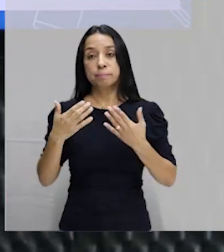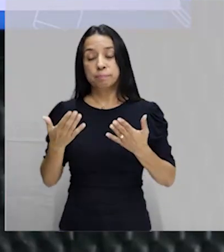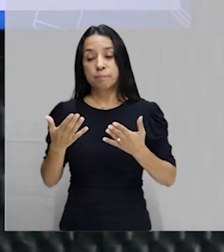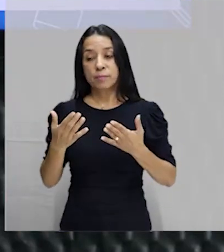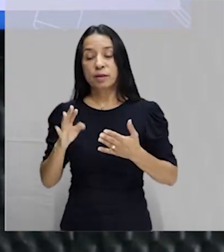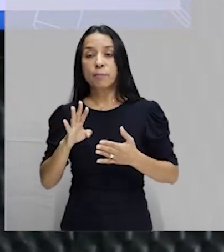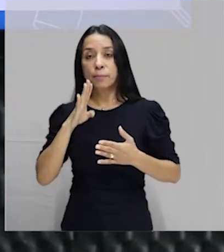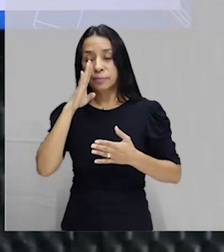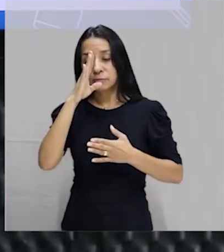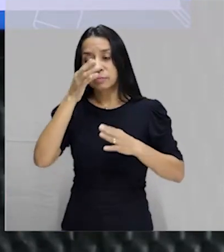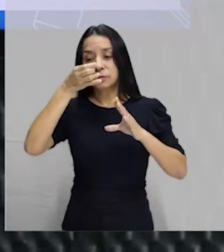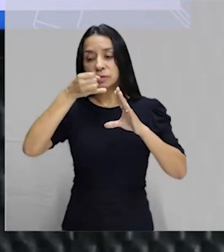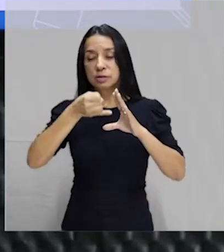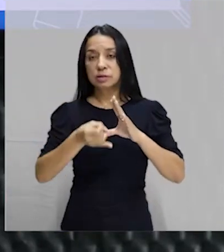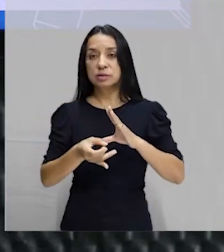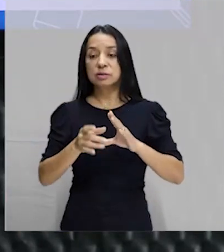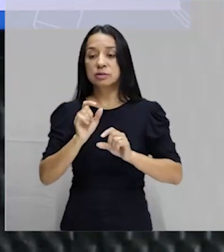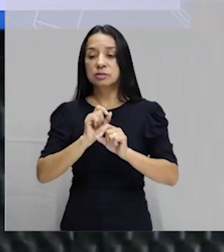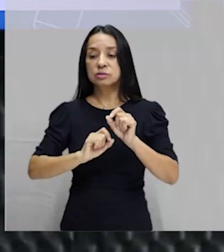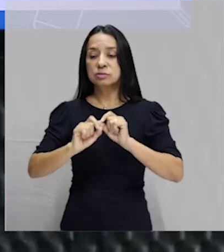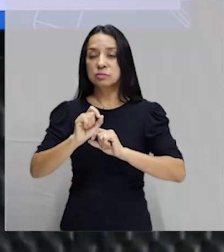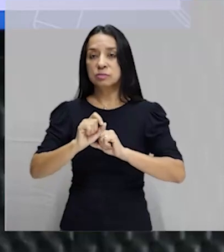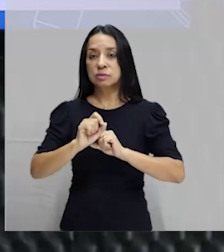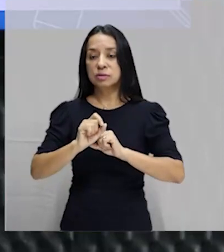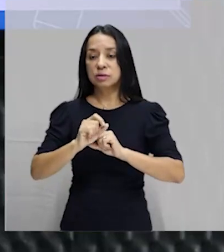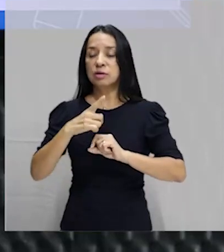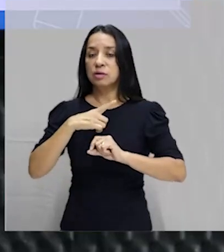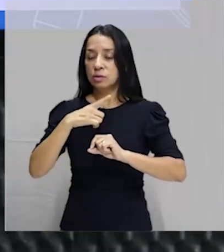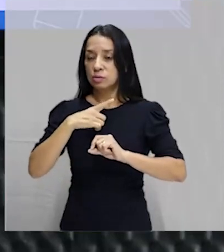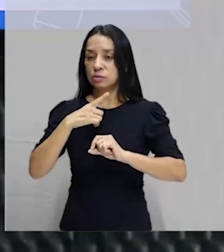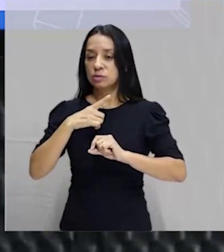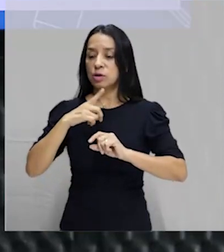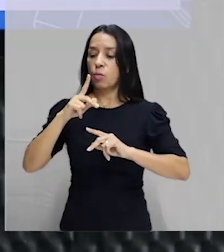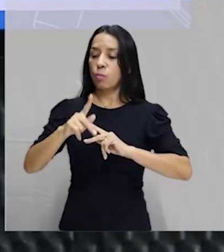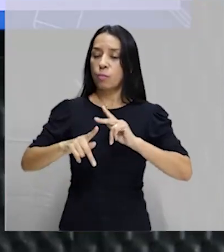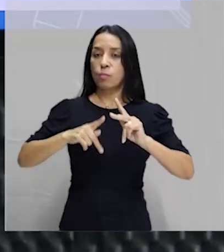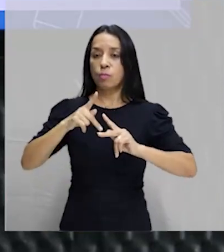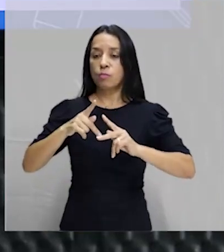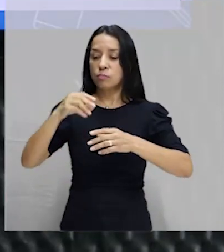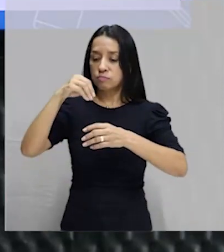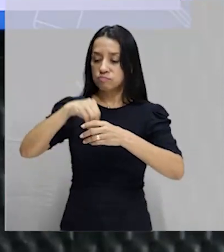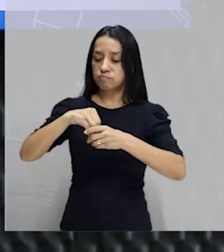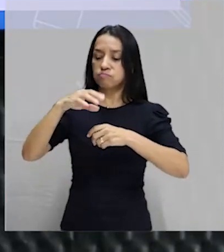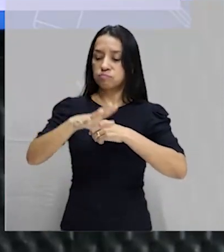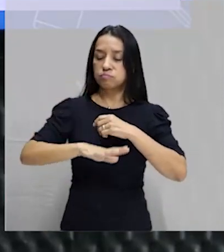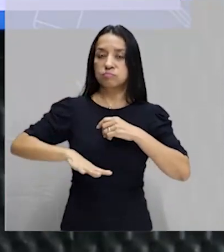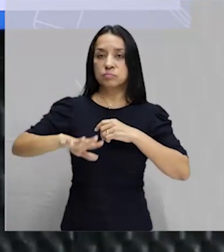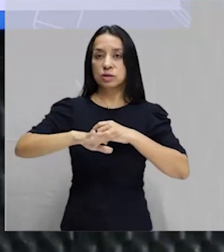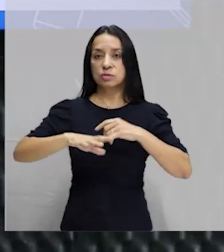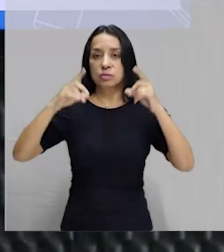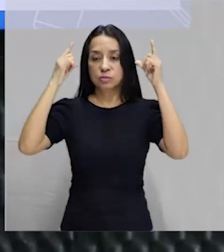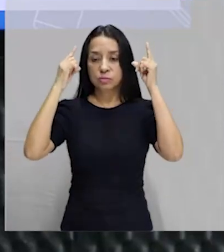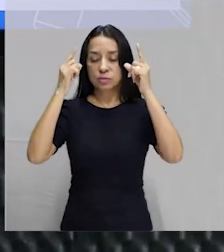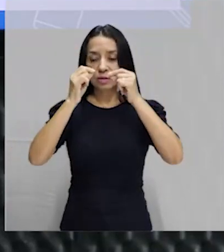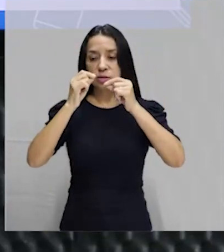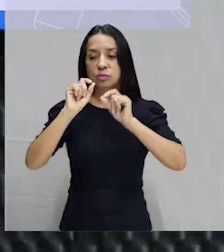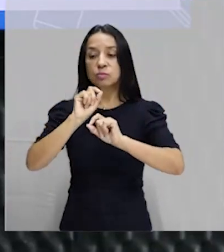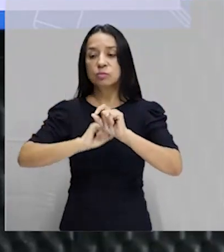fase é a presença de uma civilização dentro do território grego. a